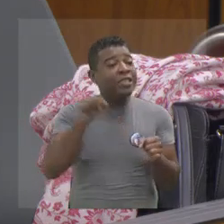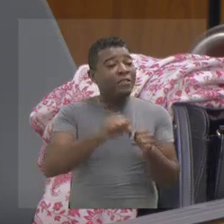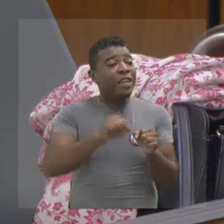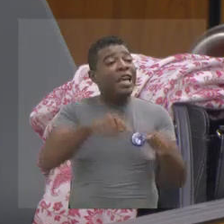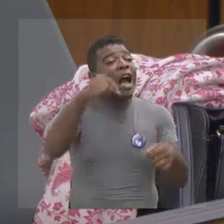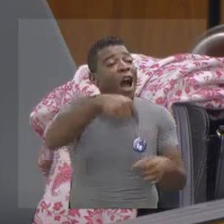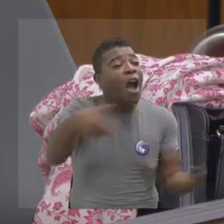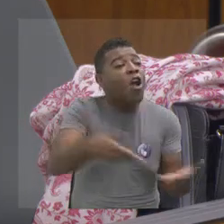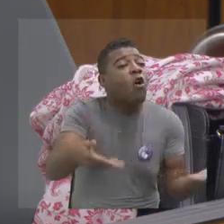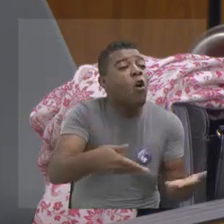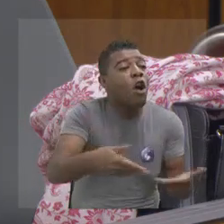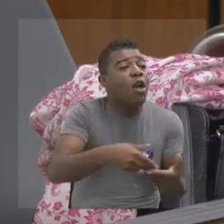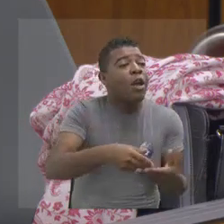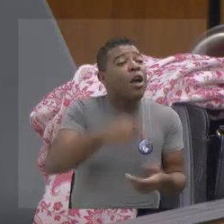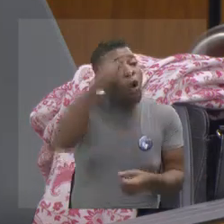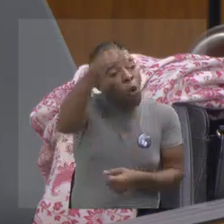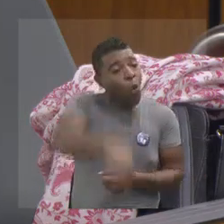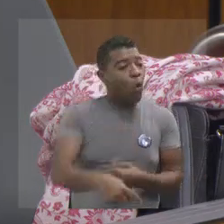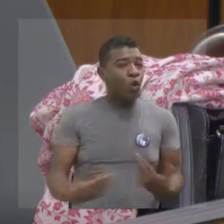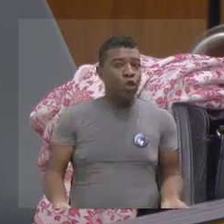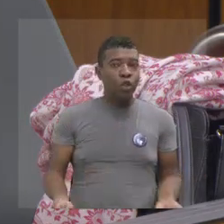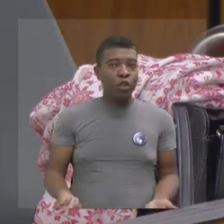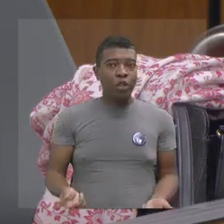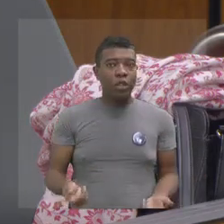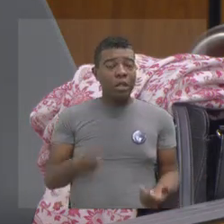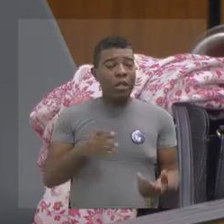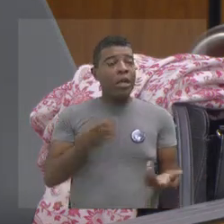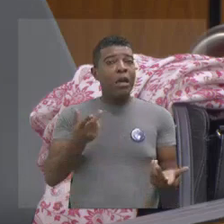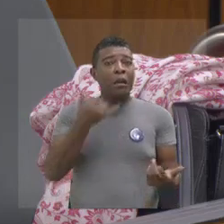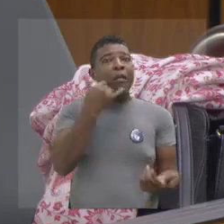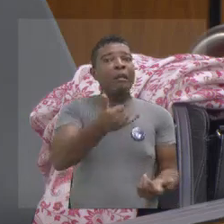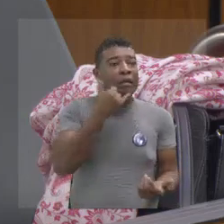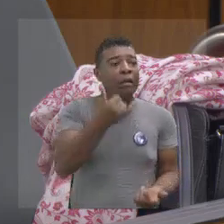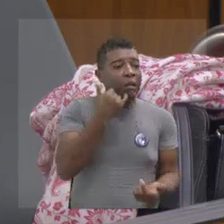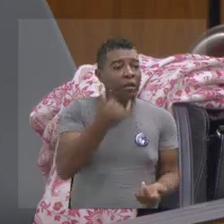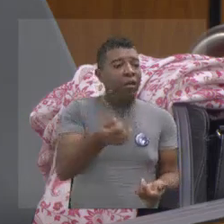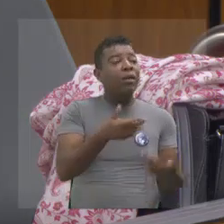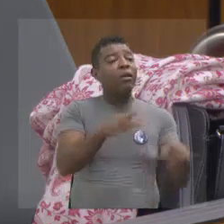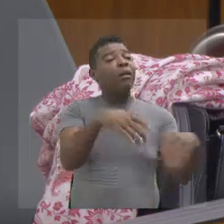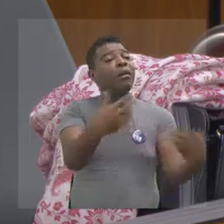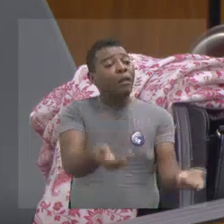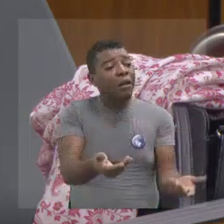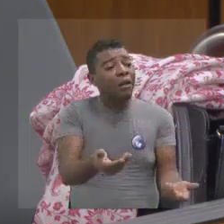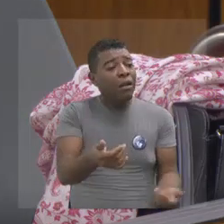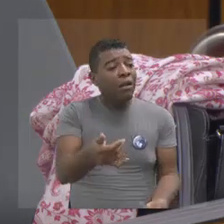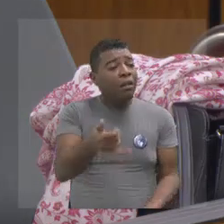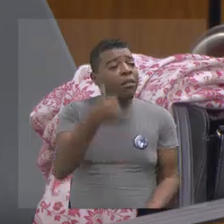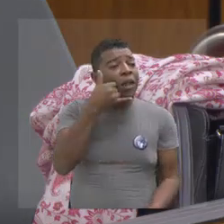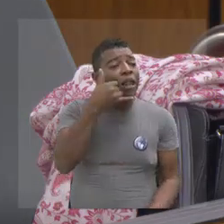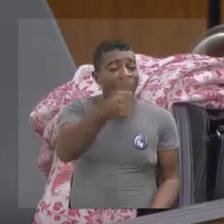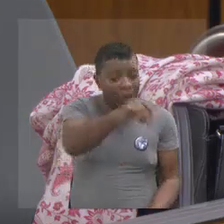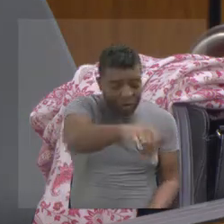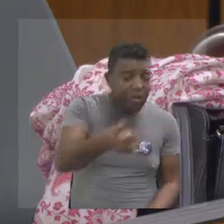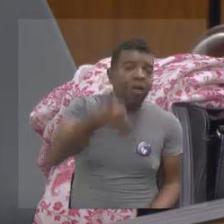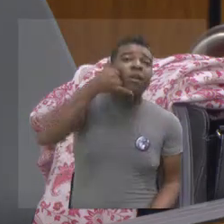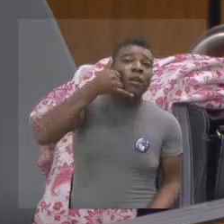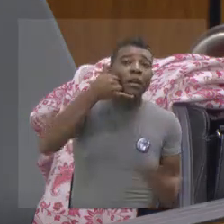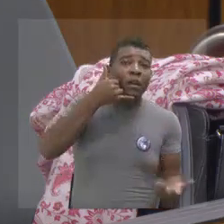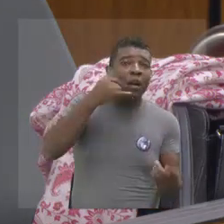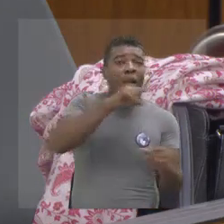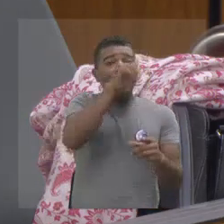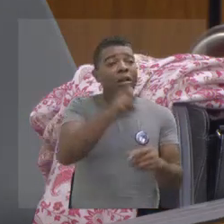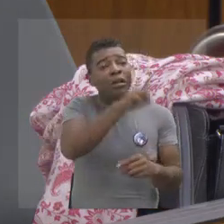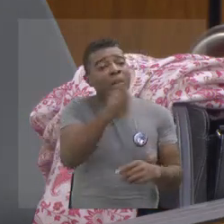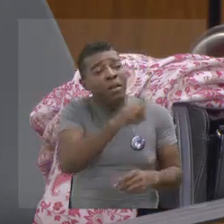e ligando incessantemente atenda o telefone várias interrogações atenda o telefone várias